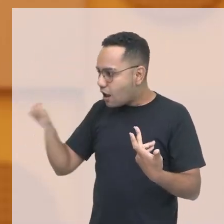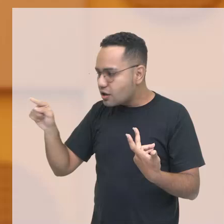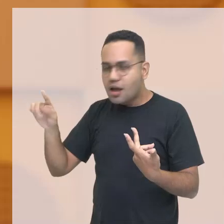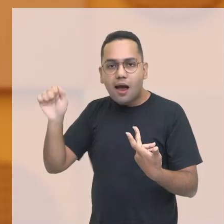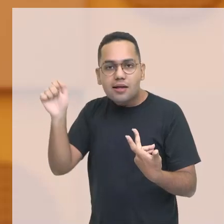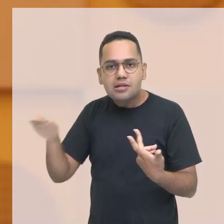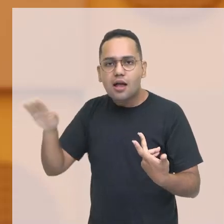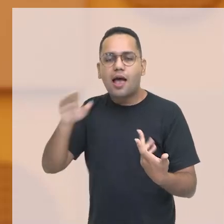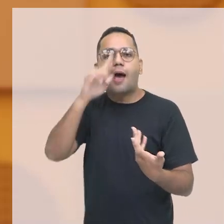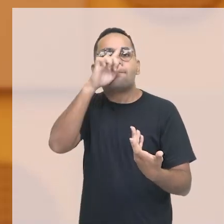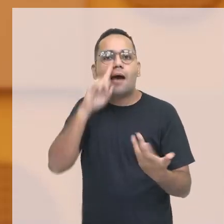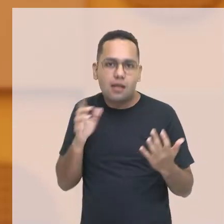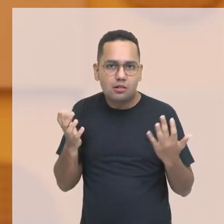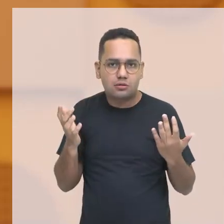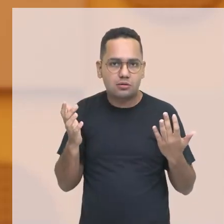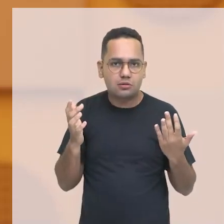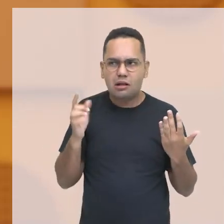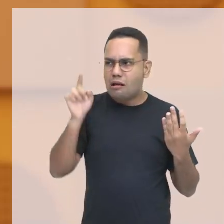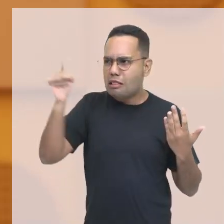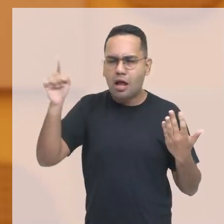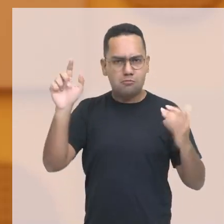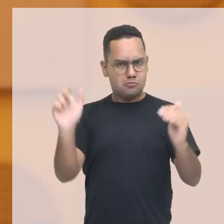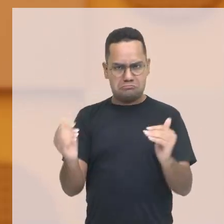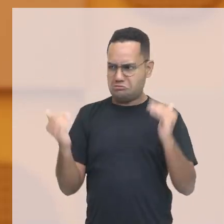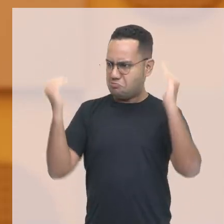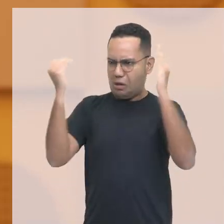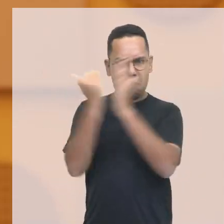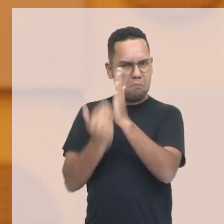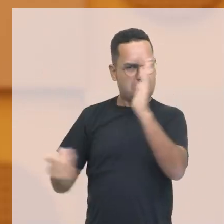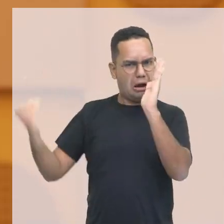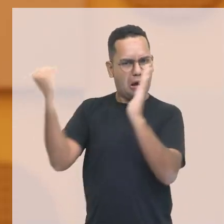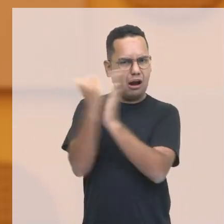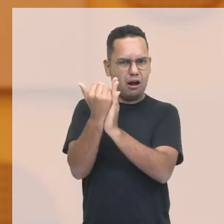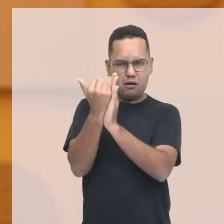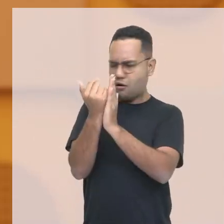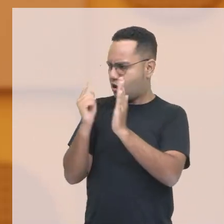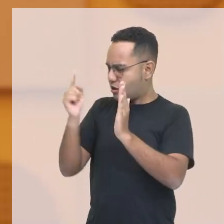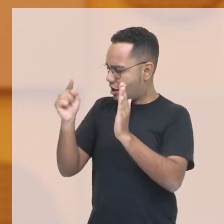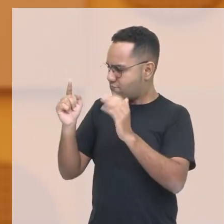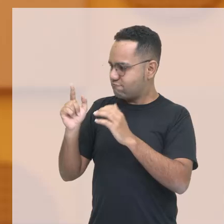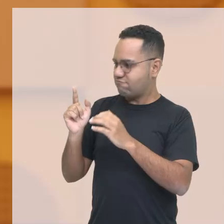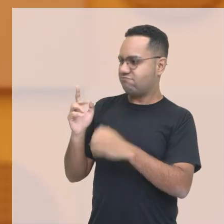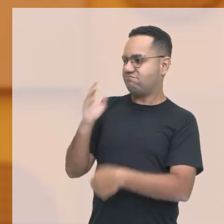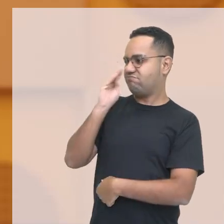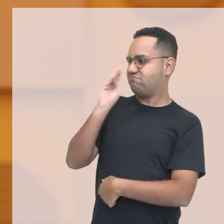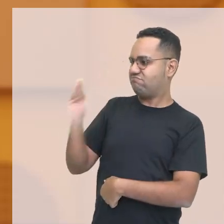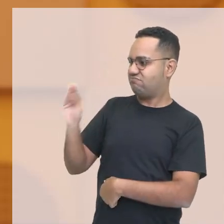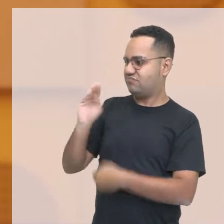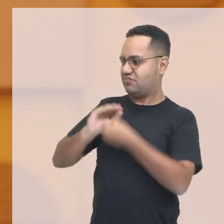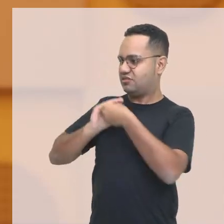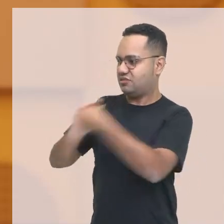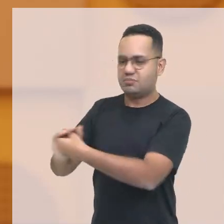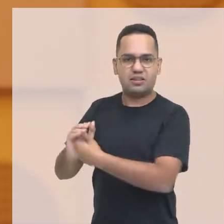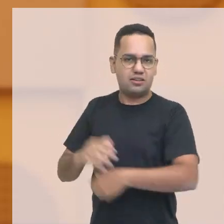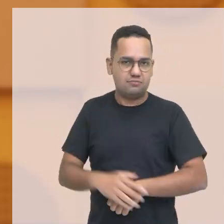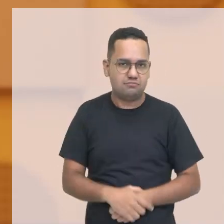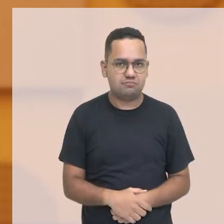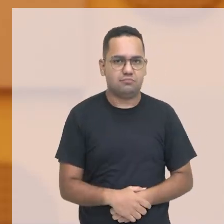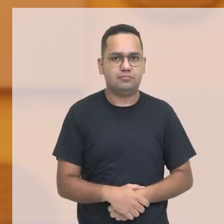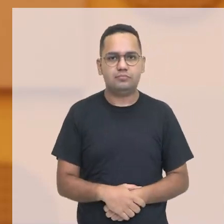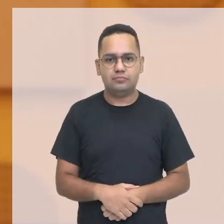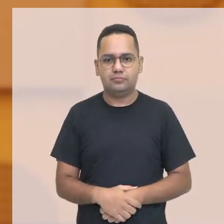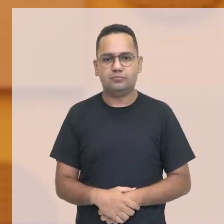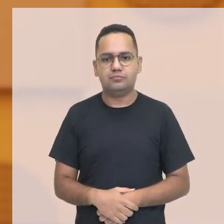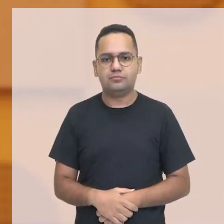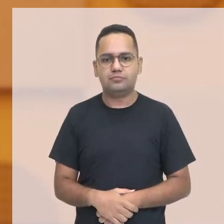fato, superior, civilizado, e começou, então, a subjugar essas nações. Vamos entender com o texto agora o que se trata